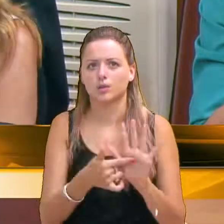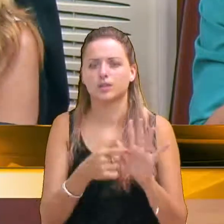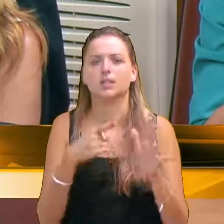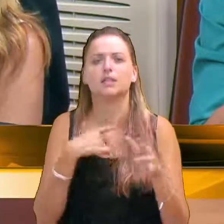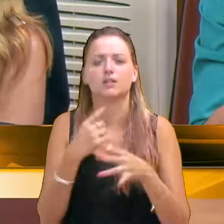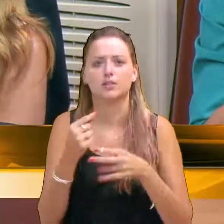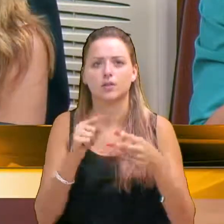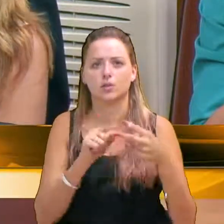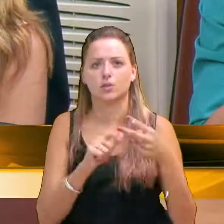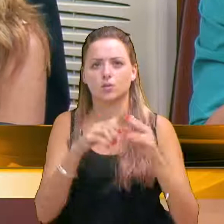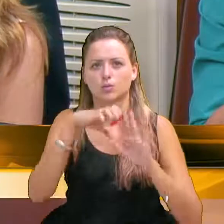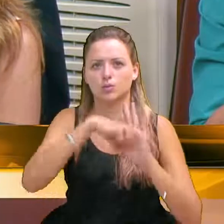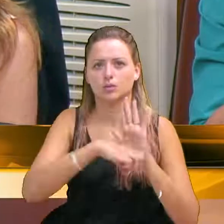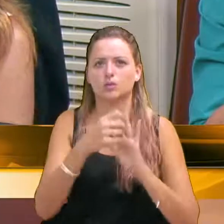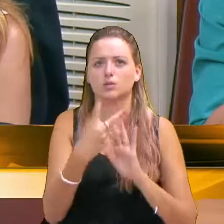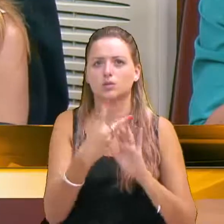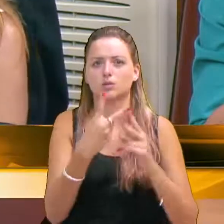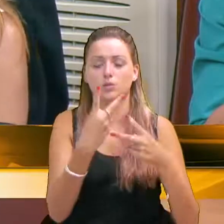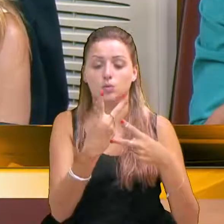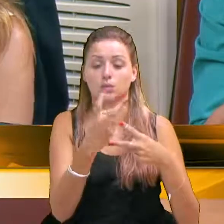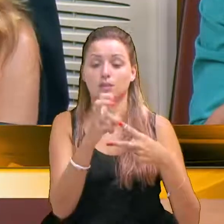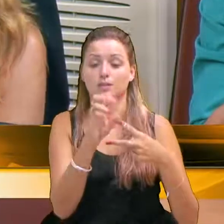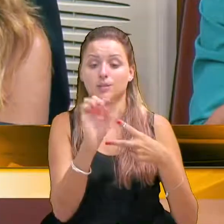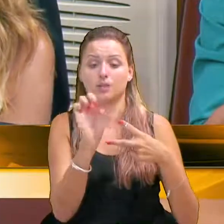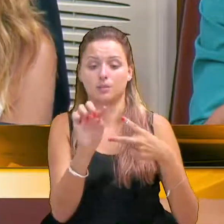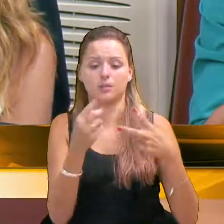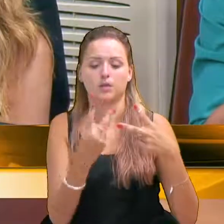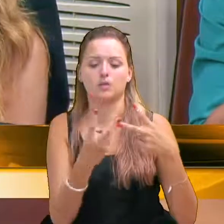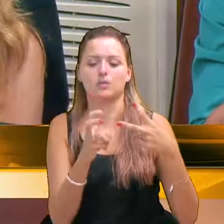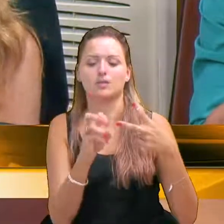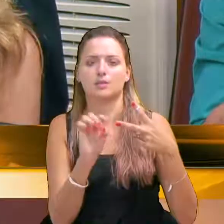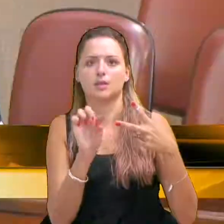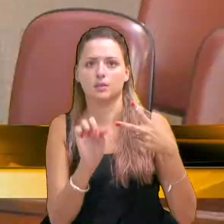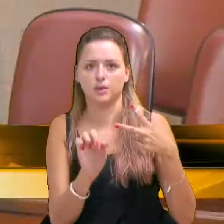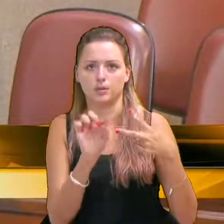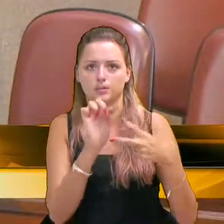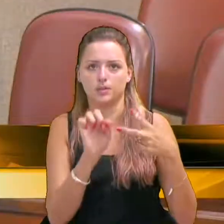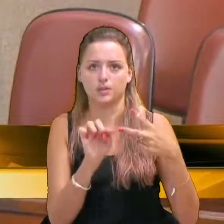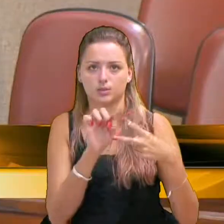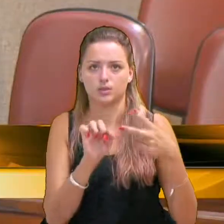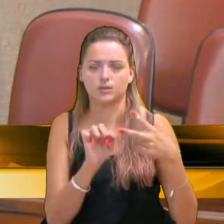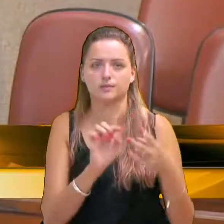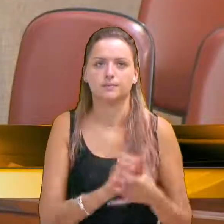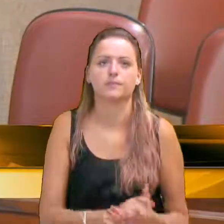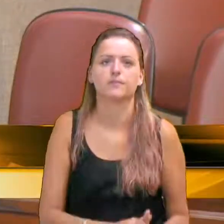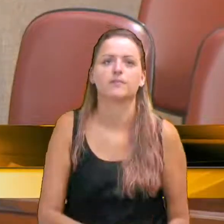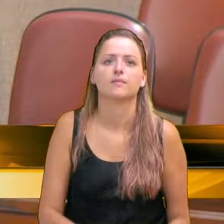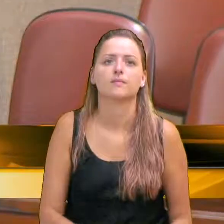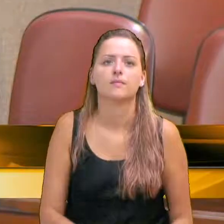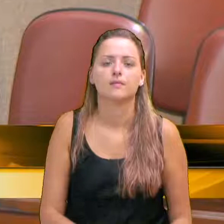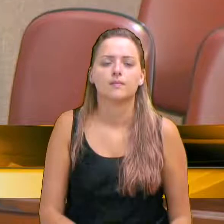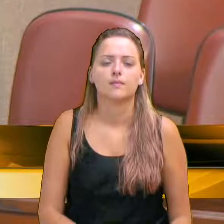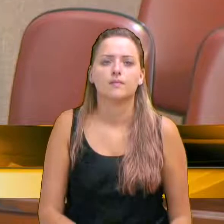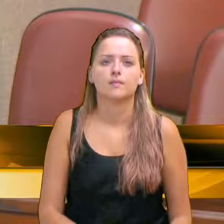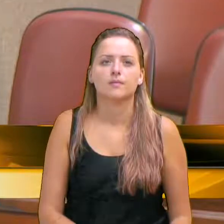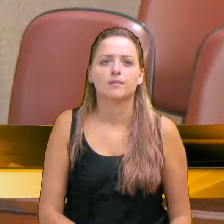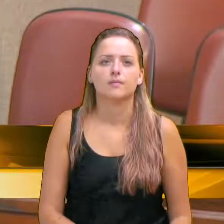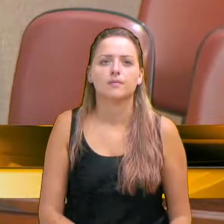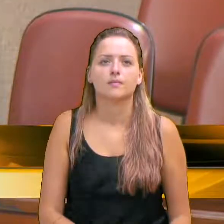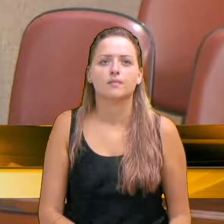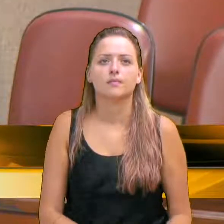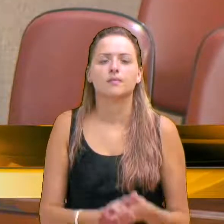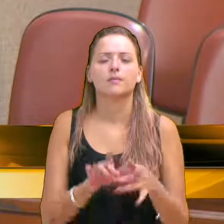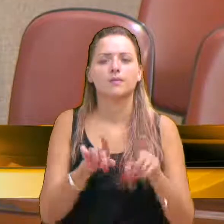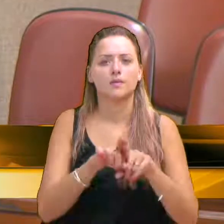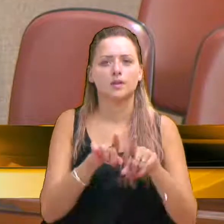2, de 250 mil cada uma. Obrigado, vereadora Paula. E, por último, também falar